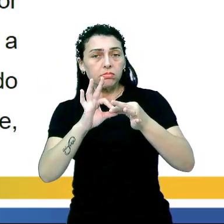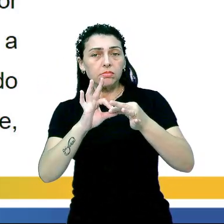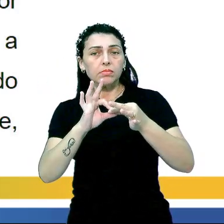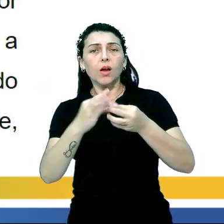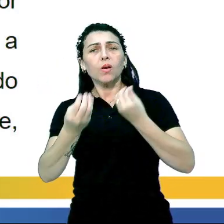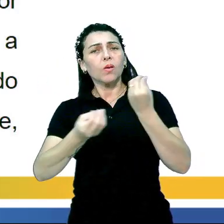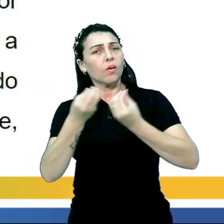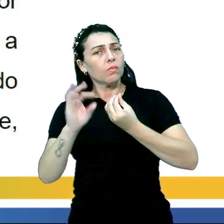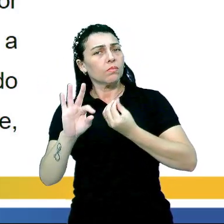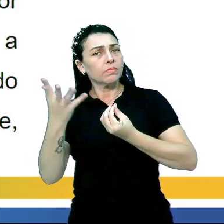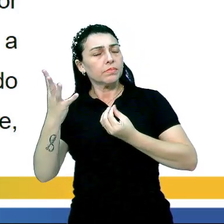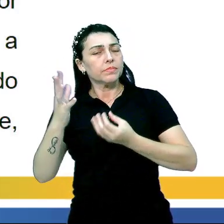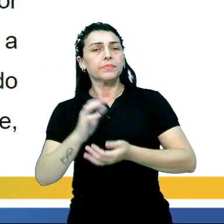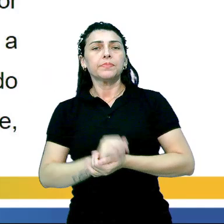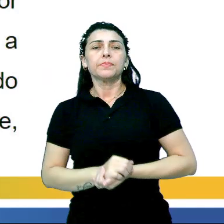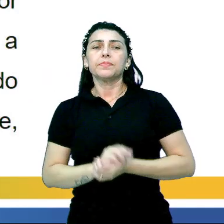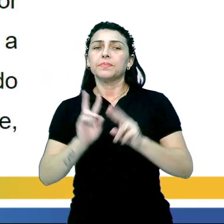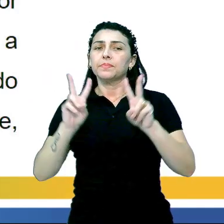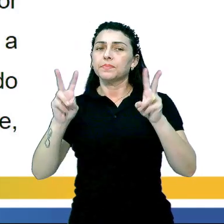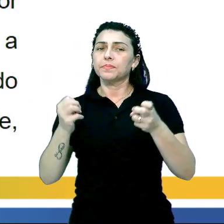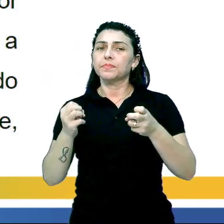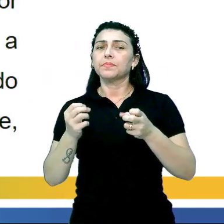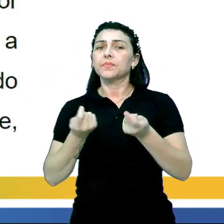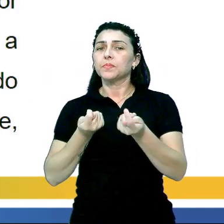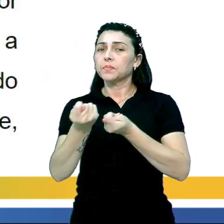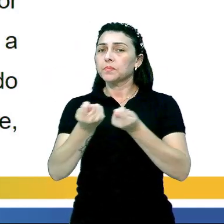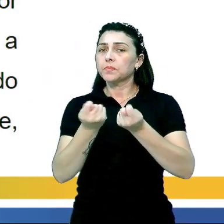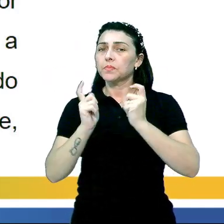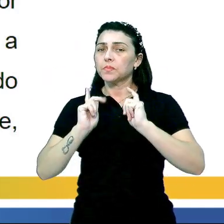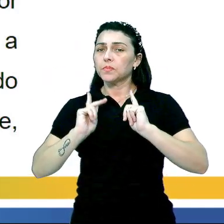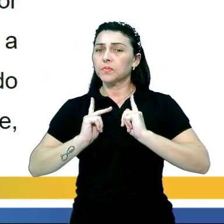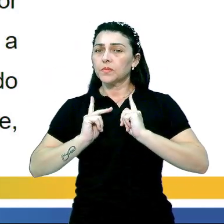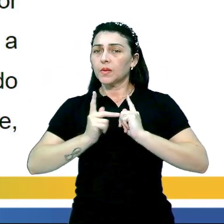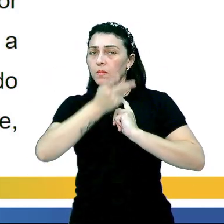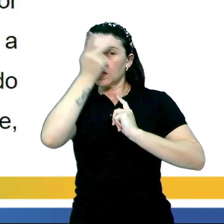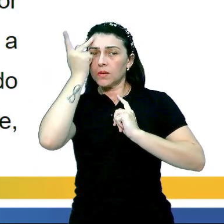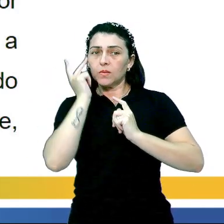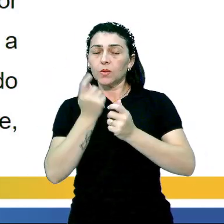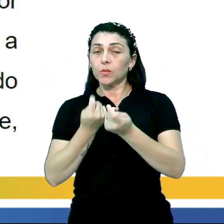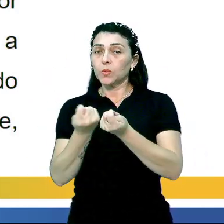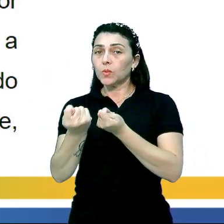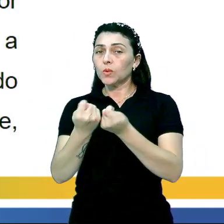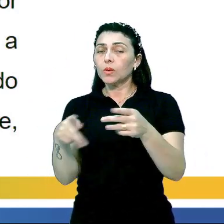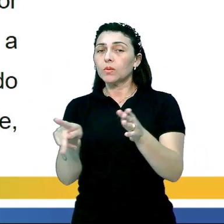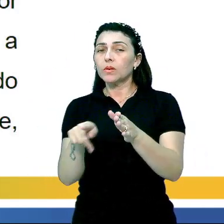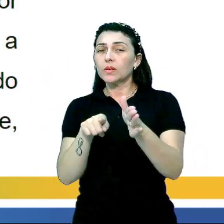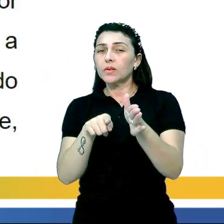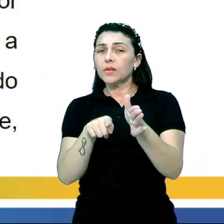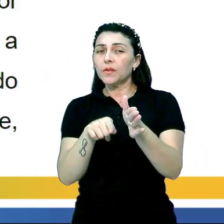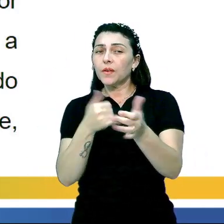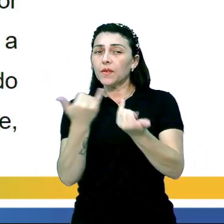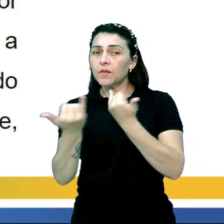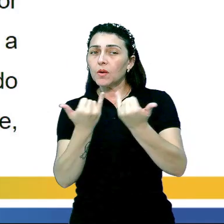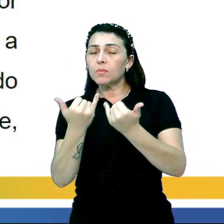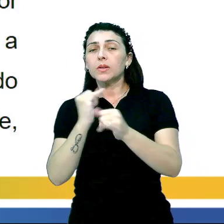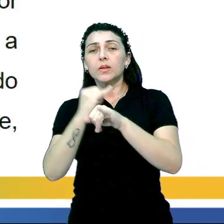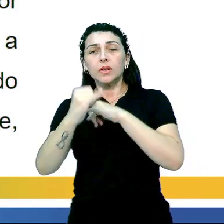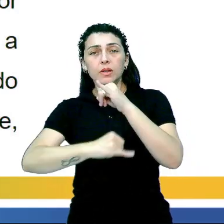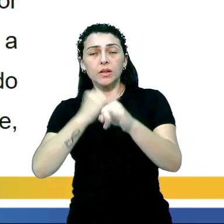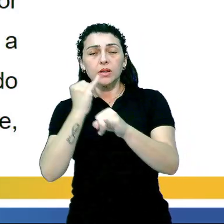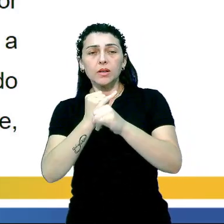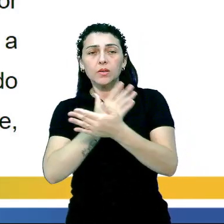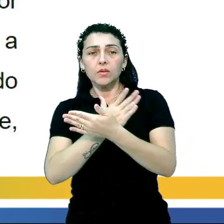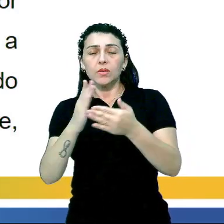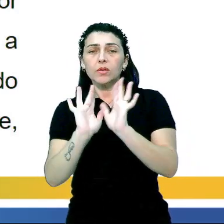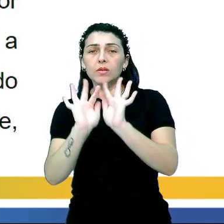professora, como é que é? Então, o tema é a manipulação do comportamento do usuário pelo controle de dados, e aí logo no início da